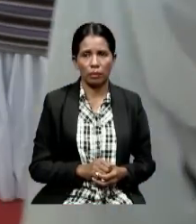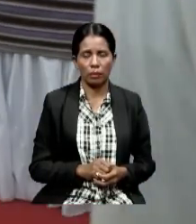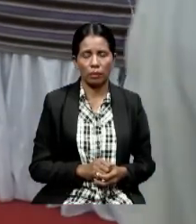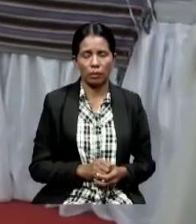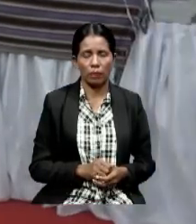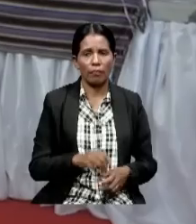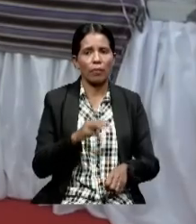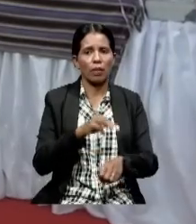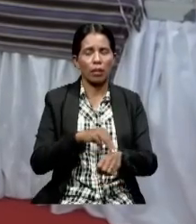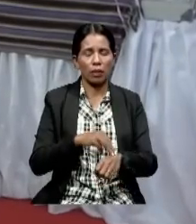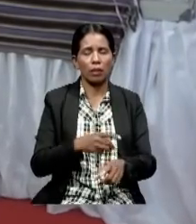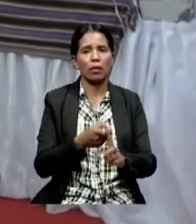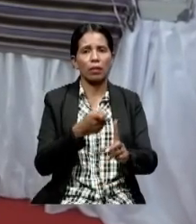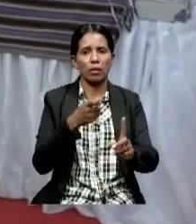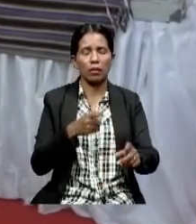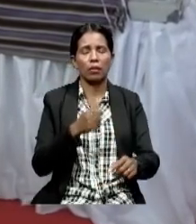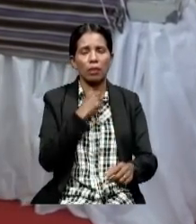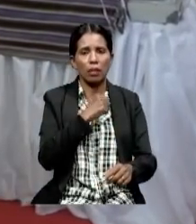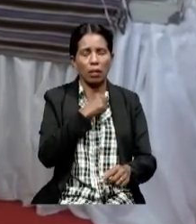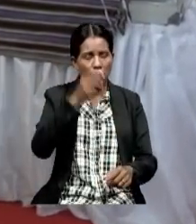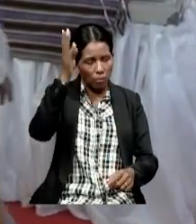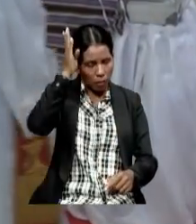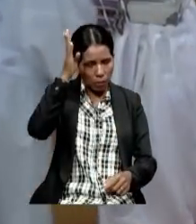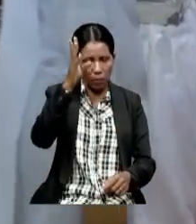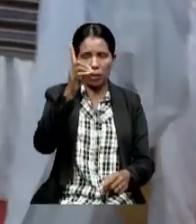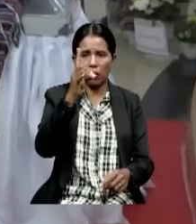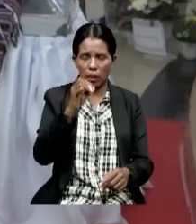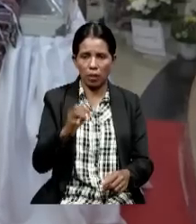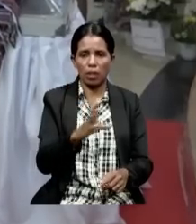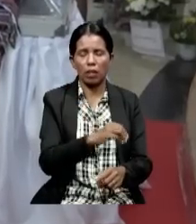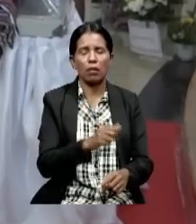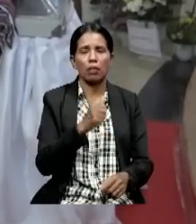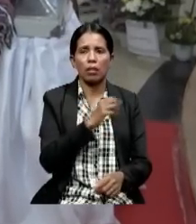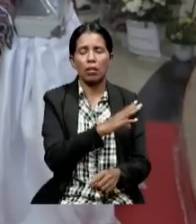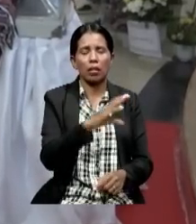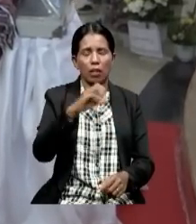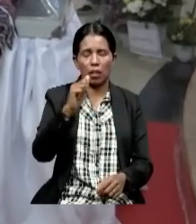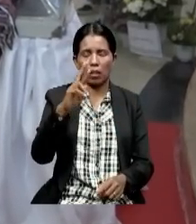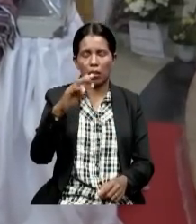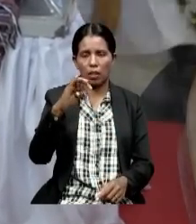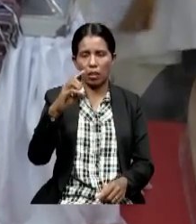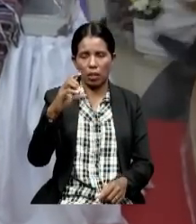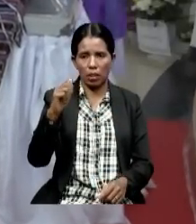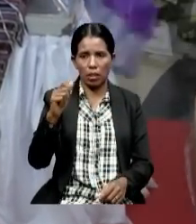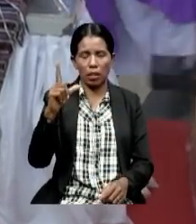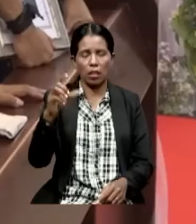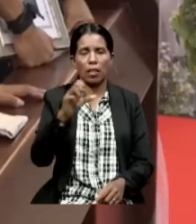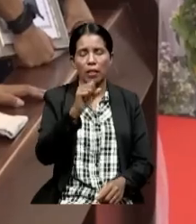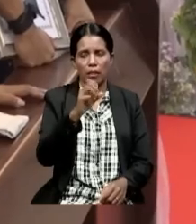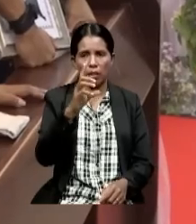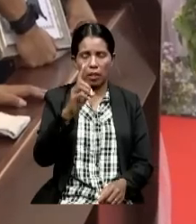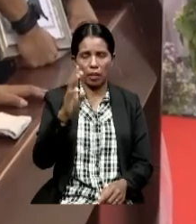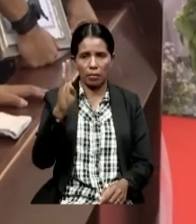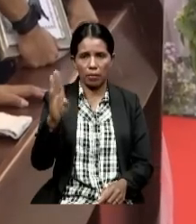Missa Requem ne presidi Husi Arcebispo Metropolitana Dili Dom Virgílio Cardeal do Carmo da Silva SDB ne